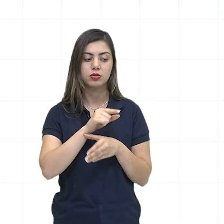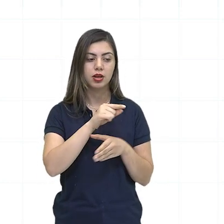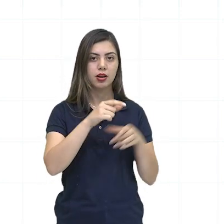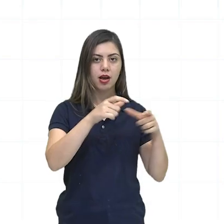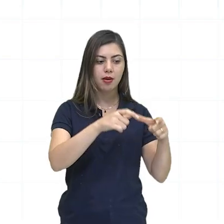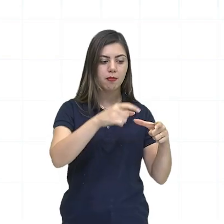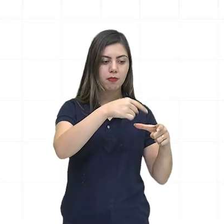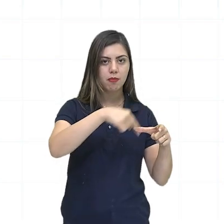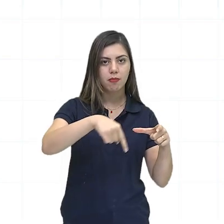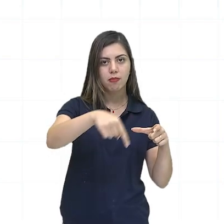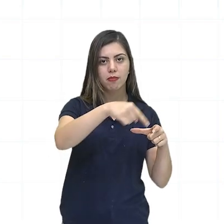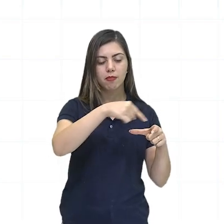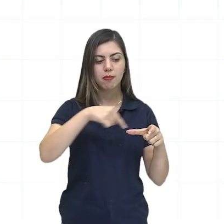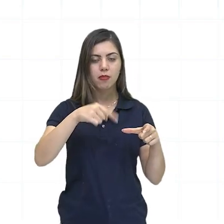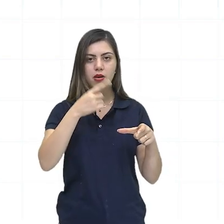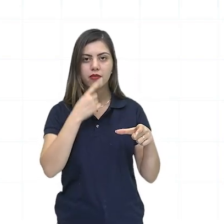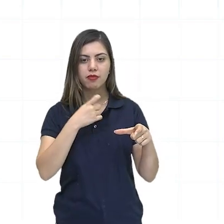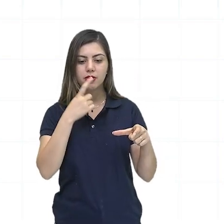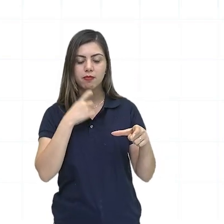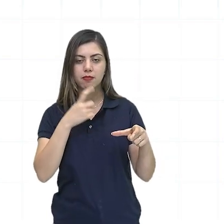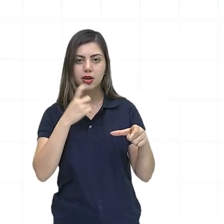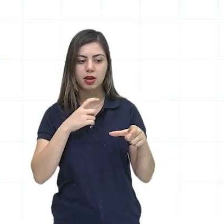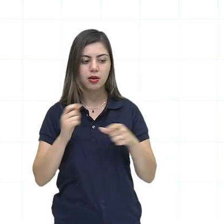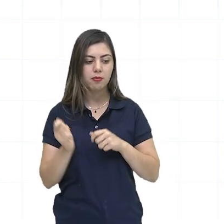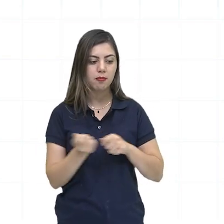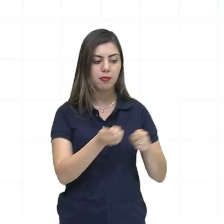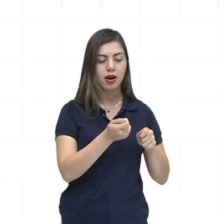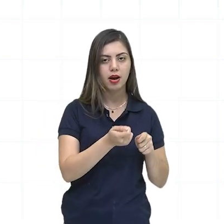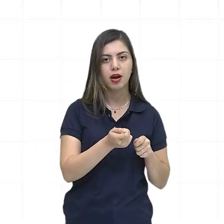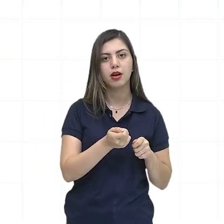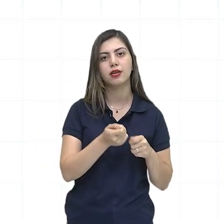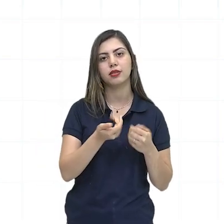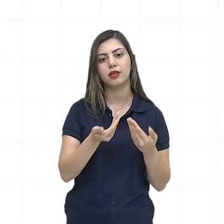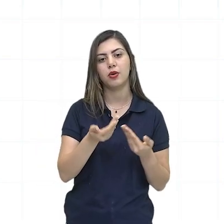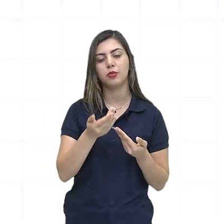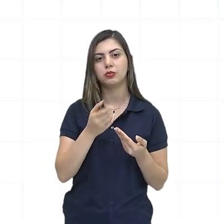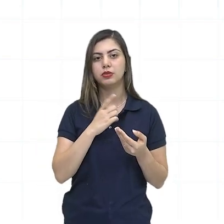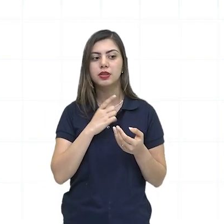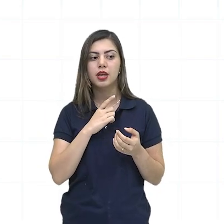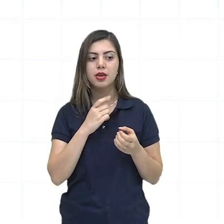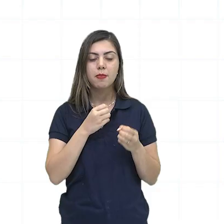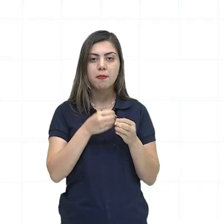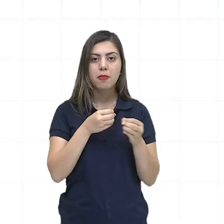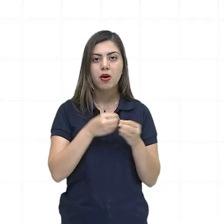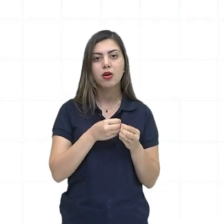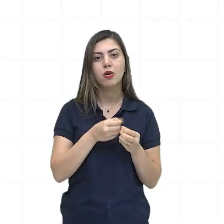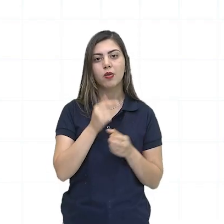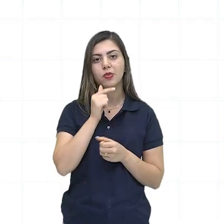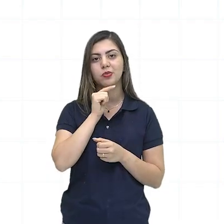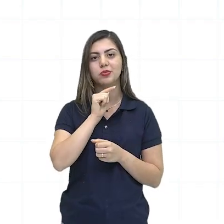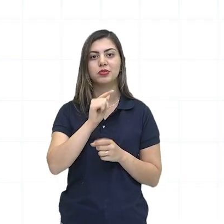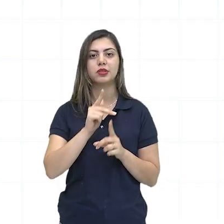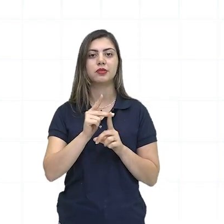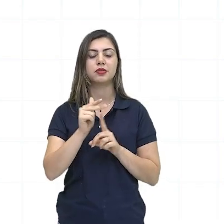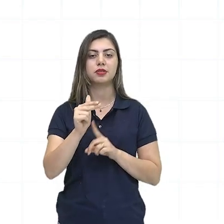centro ganha o end, tá? Então, é uma partida simples de ser entendida. Lógico que